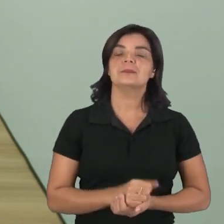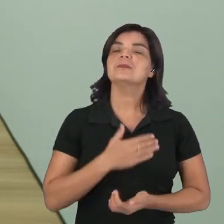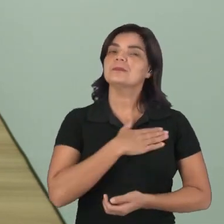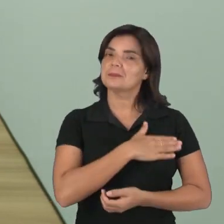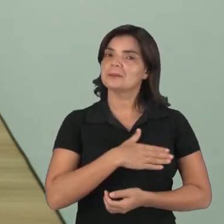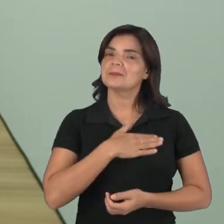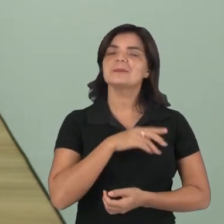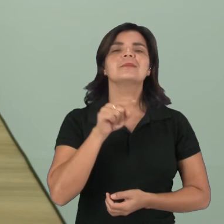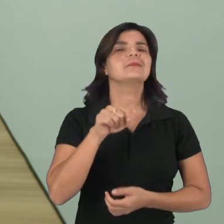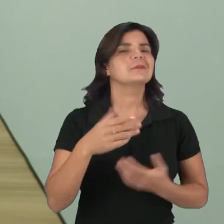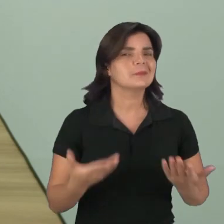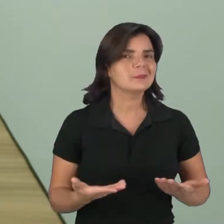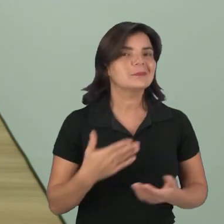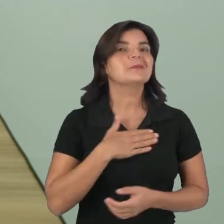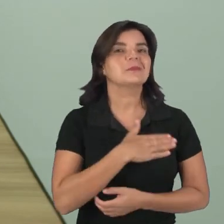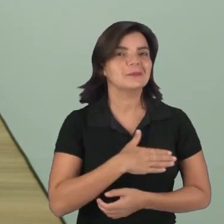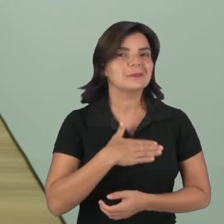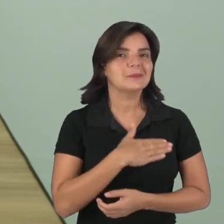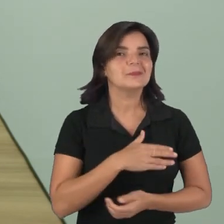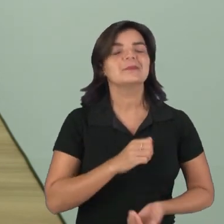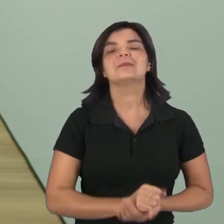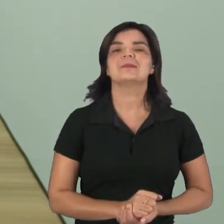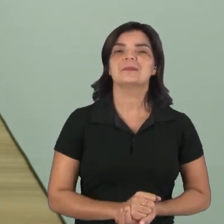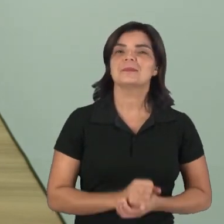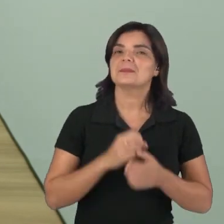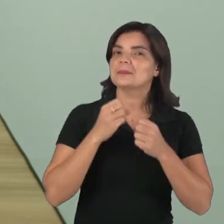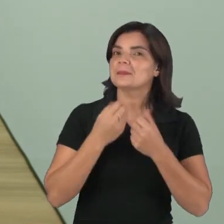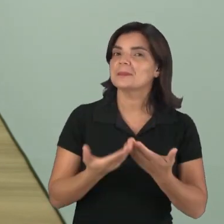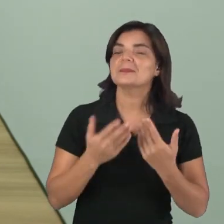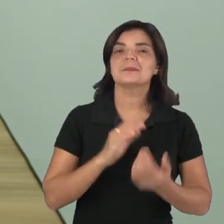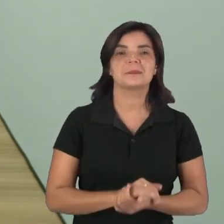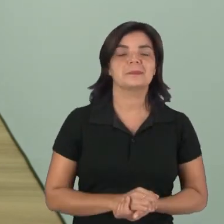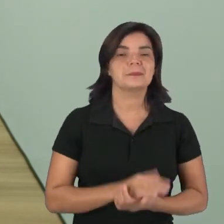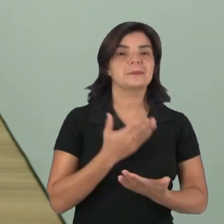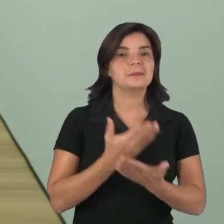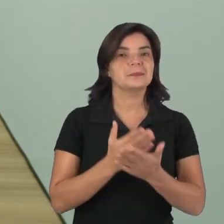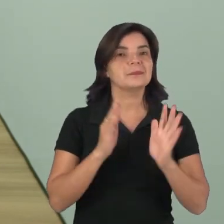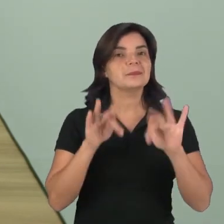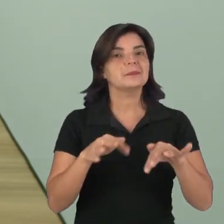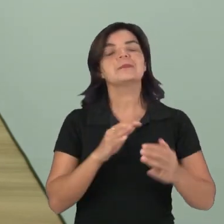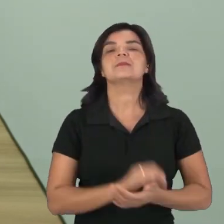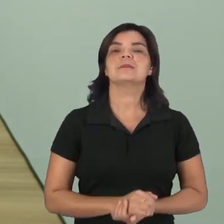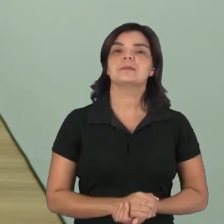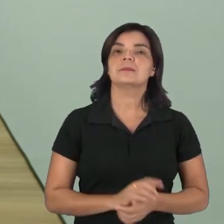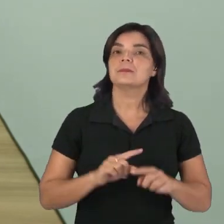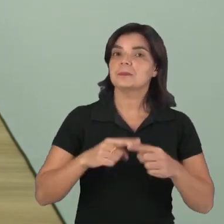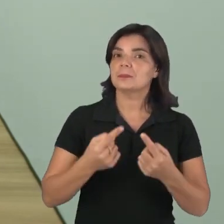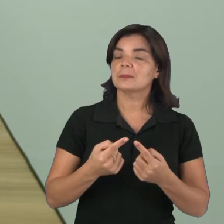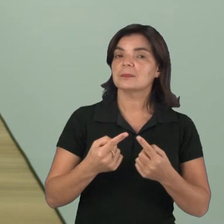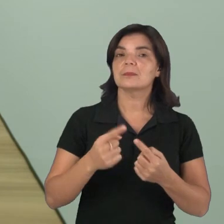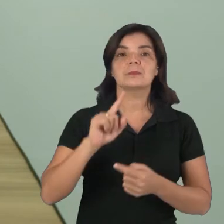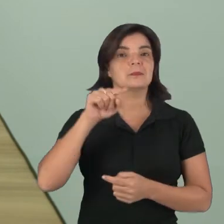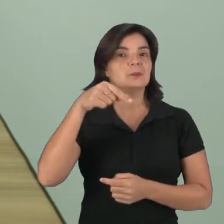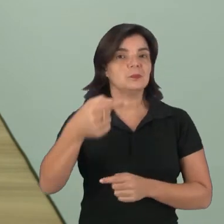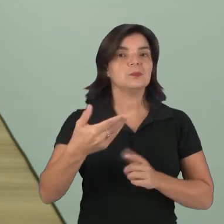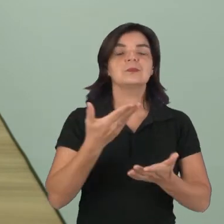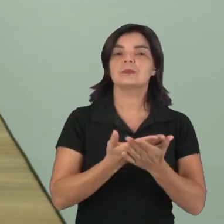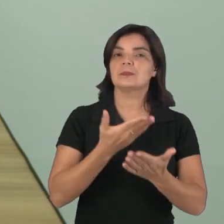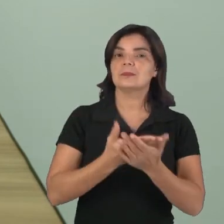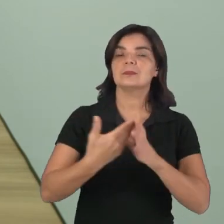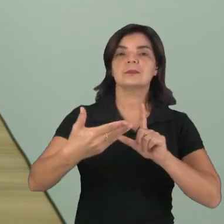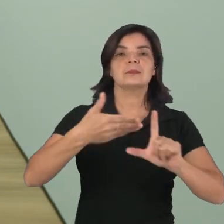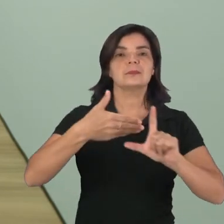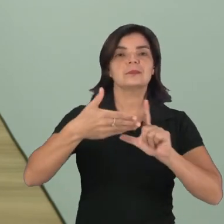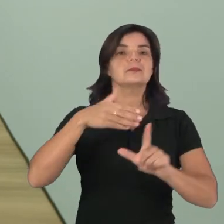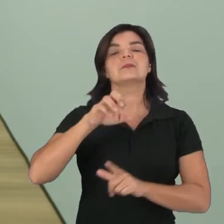Eu gostei e vocês gostaram muito bem a nossa aula Chegou sim mas para esta